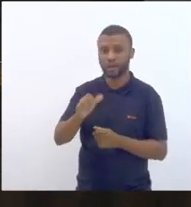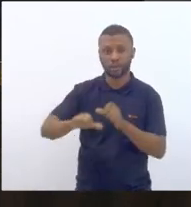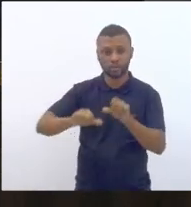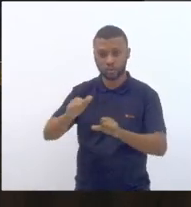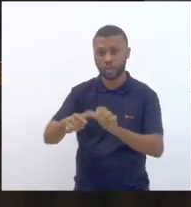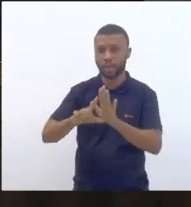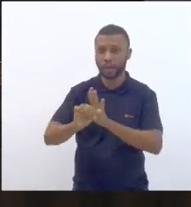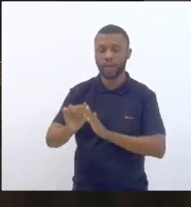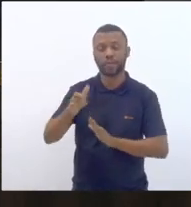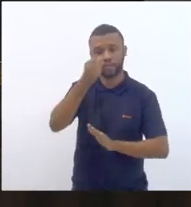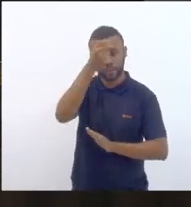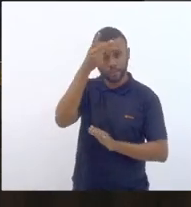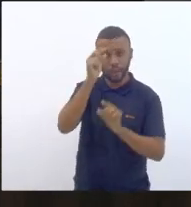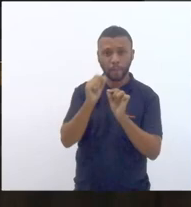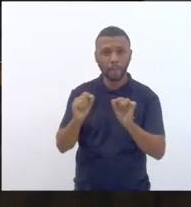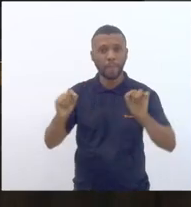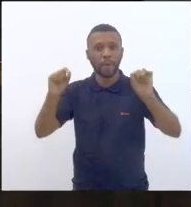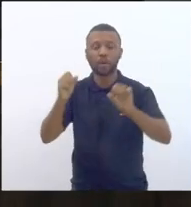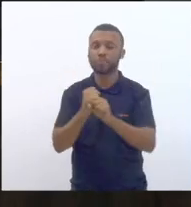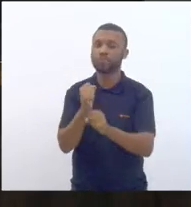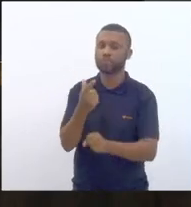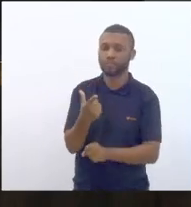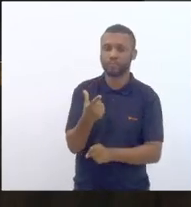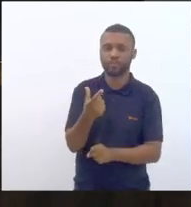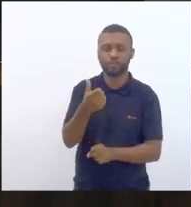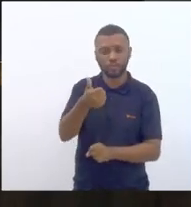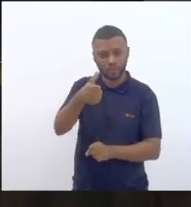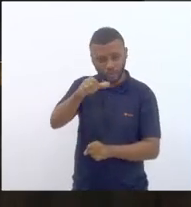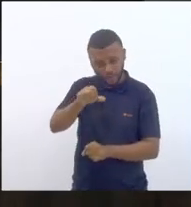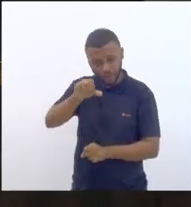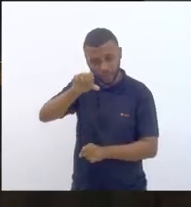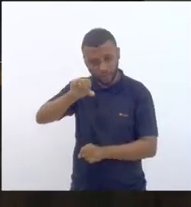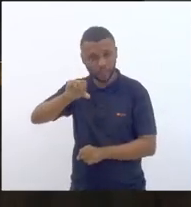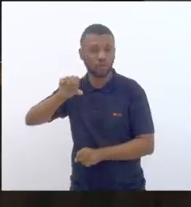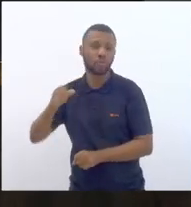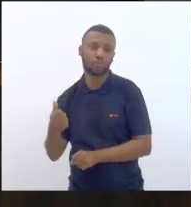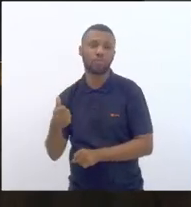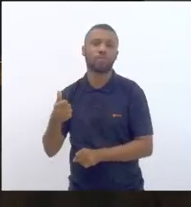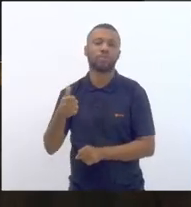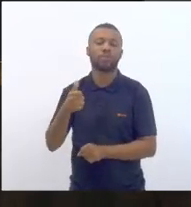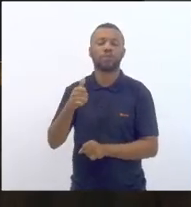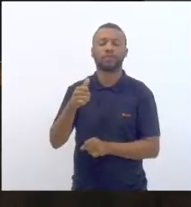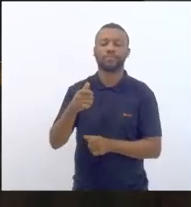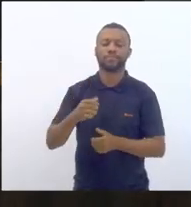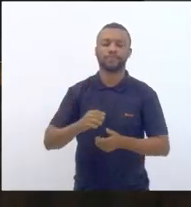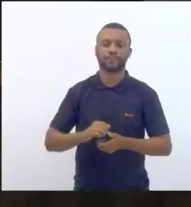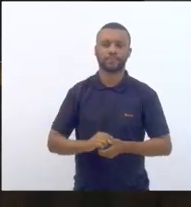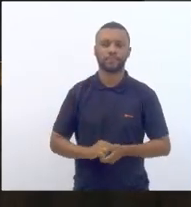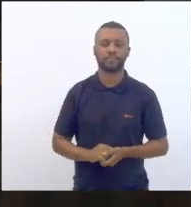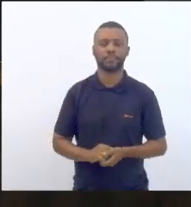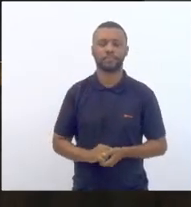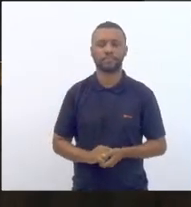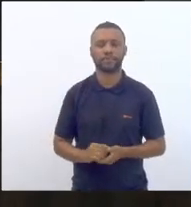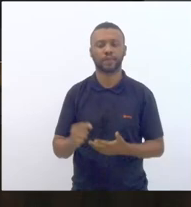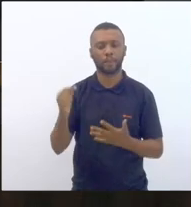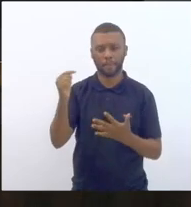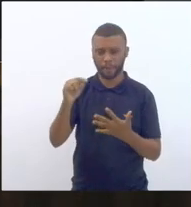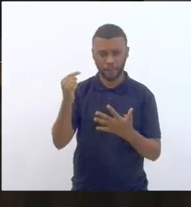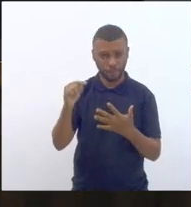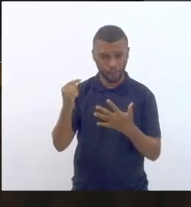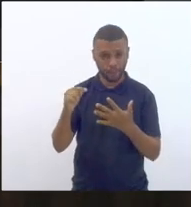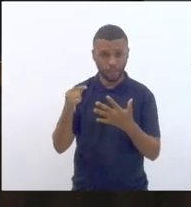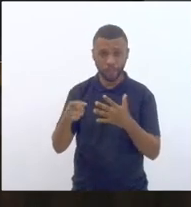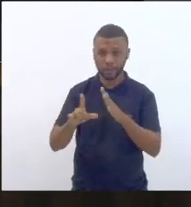de 15 de janeiro de 91, 1650-16 de maio de 90, 6846